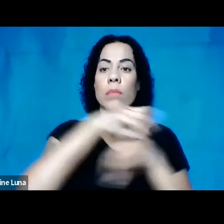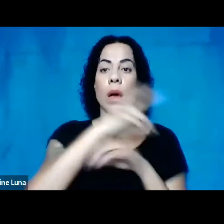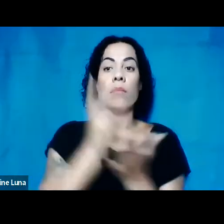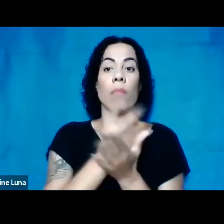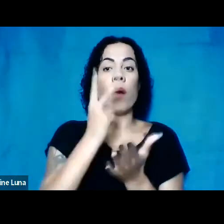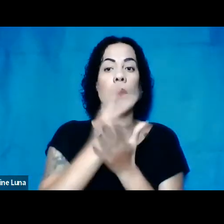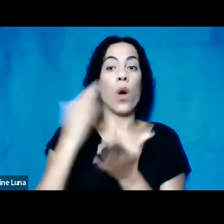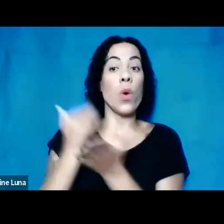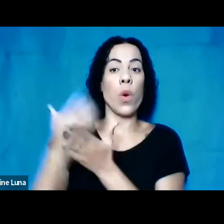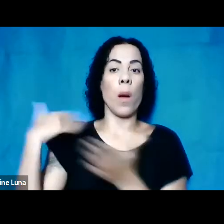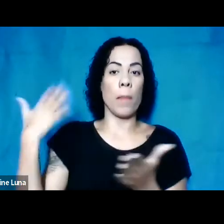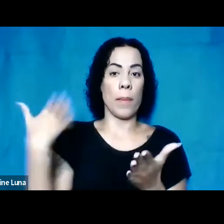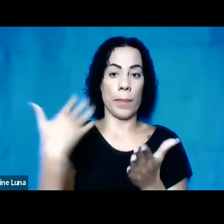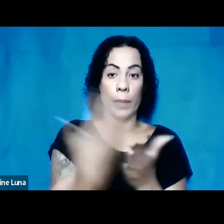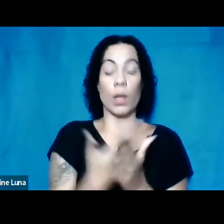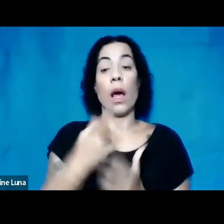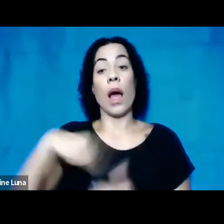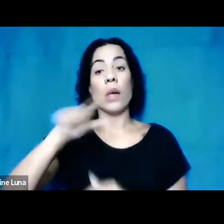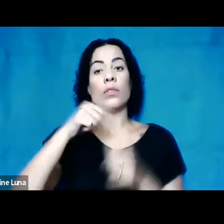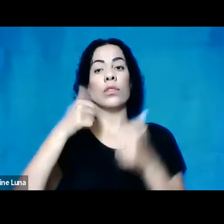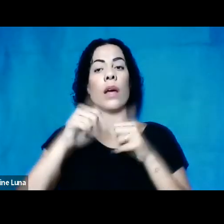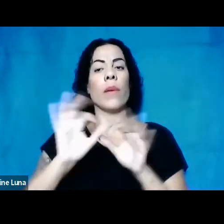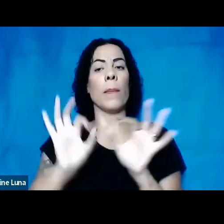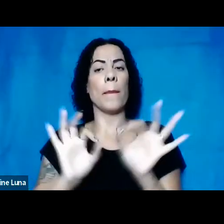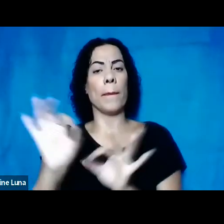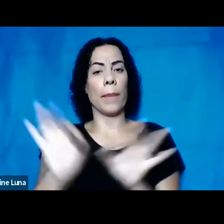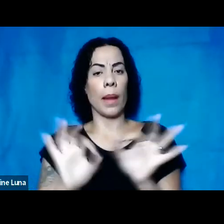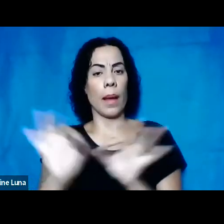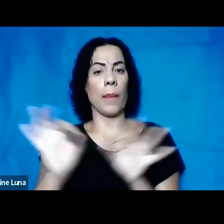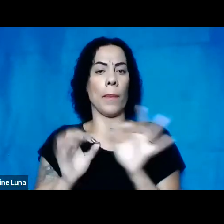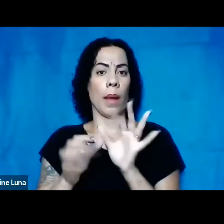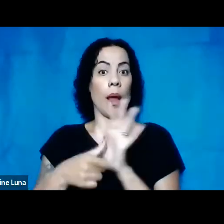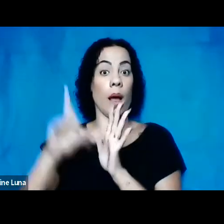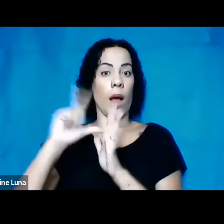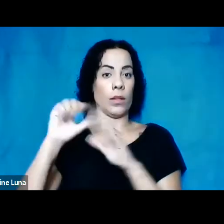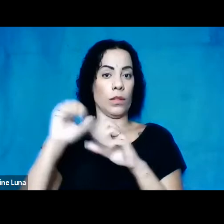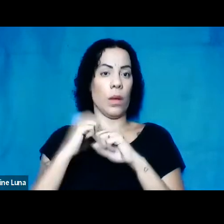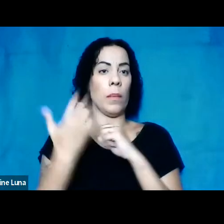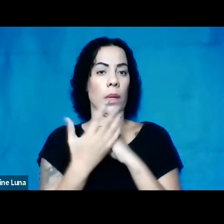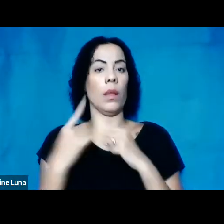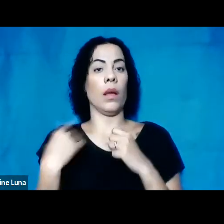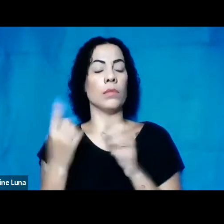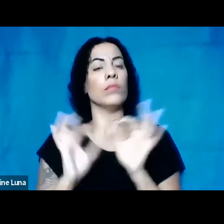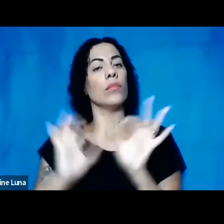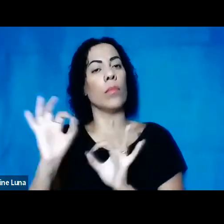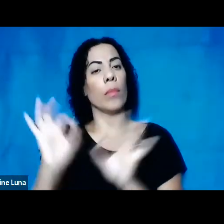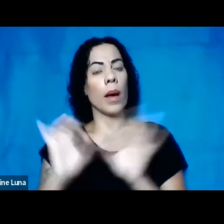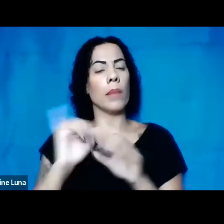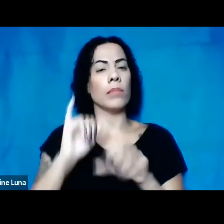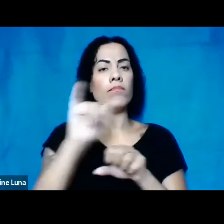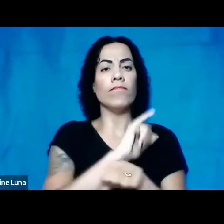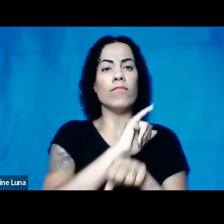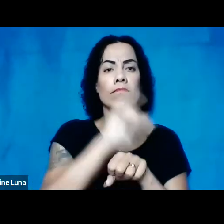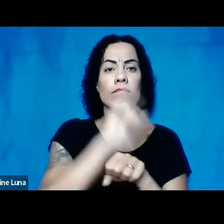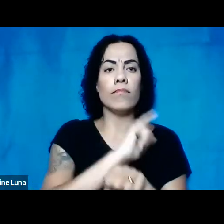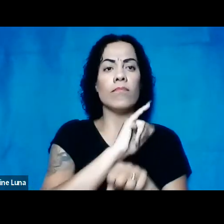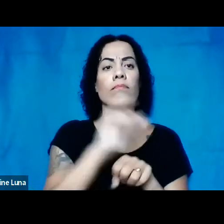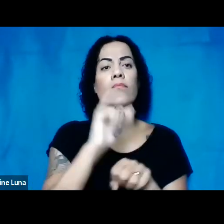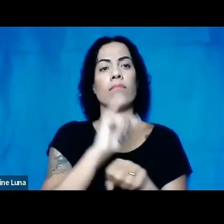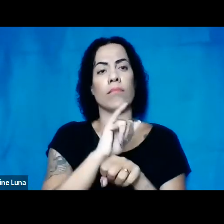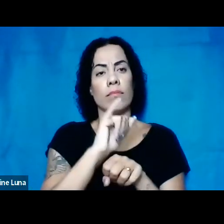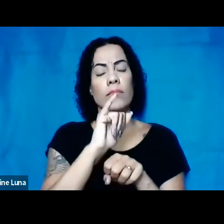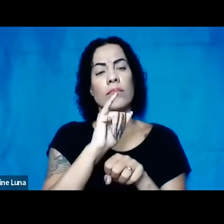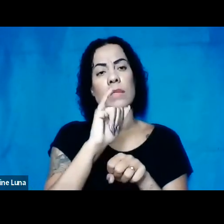se preparando para isso bem antes da pandemia, com estratégias